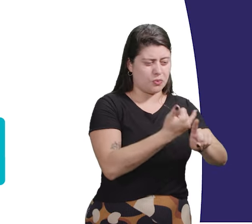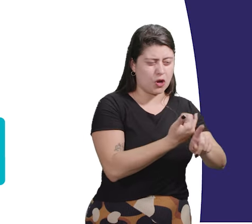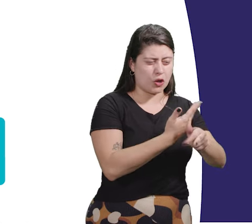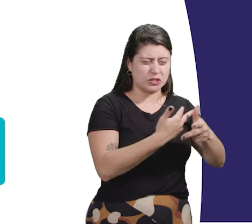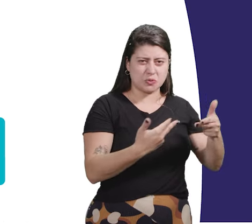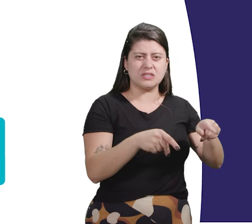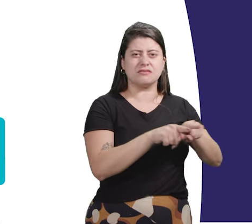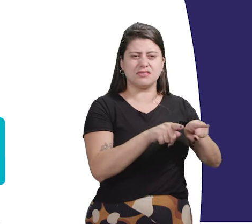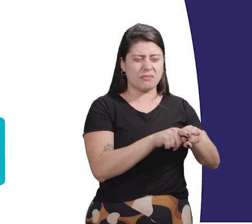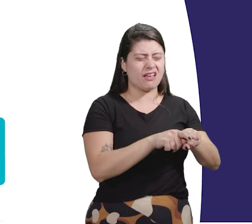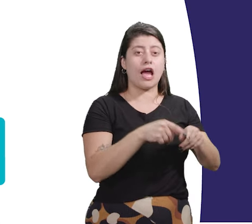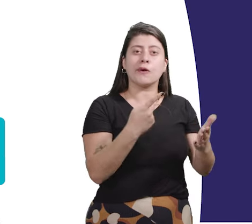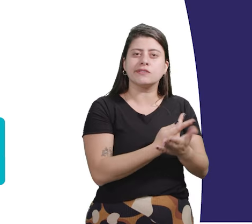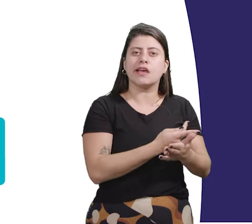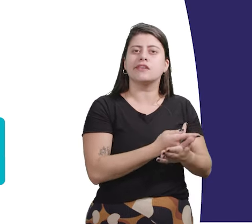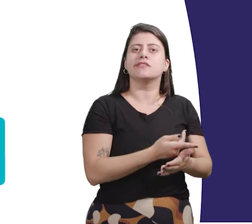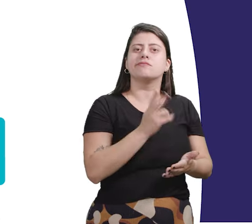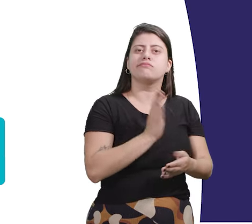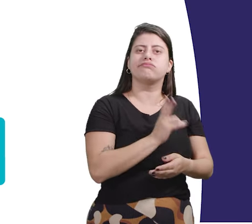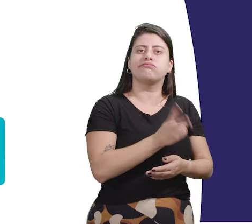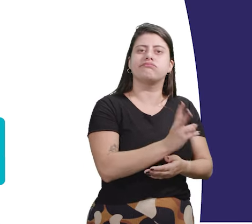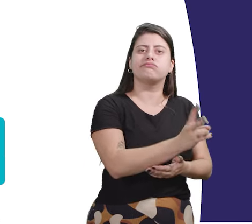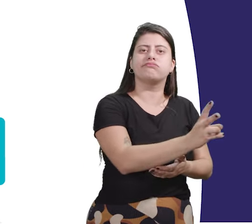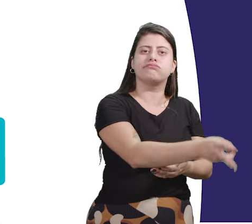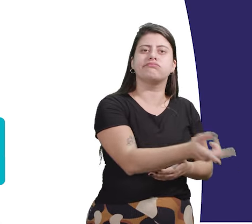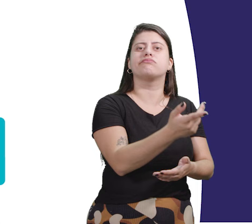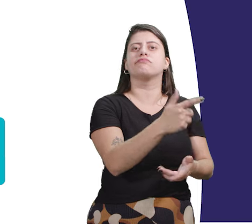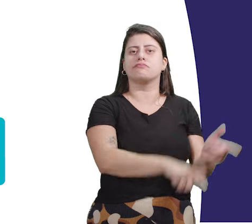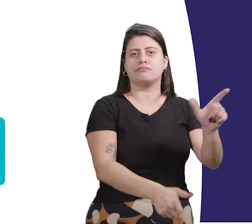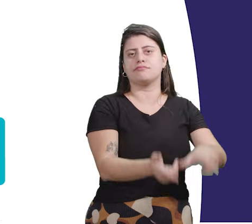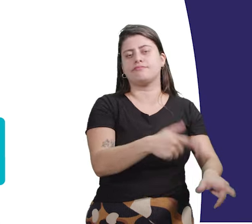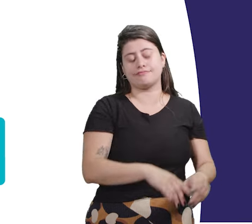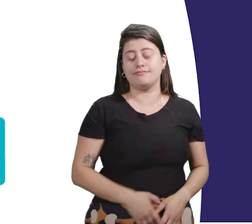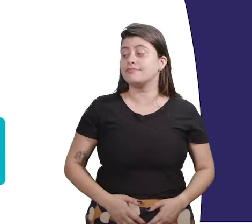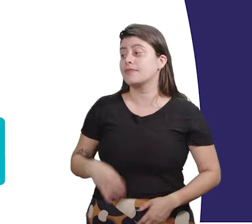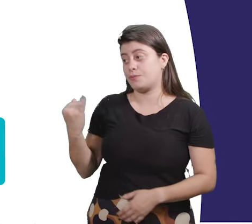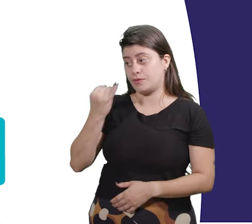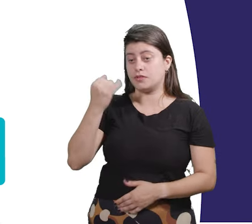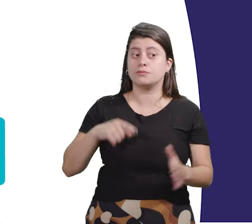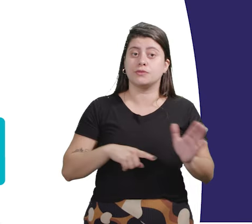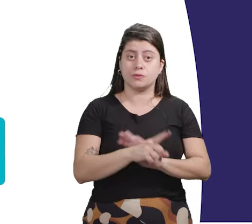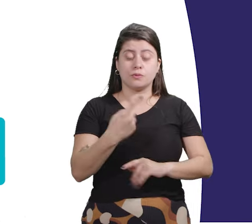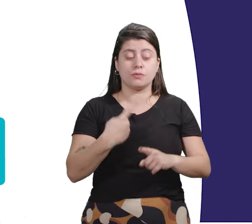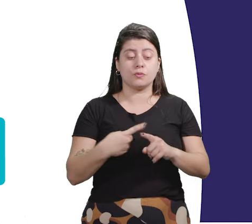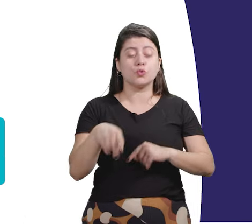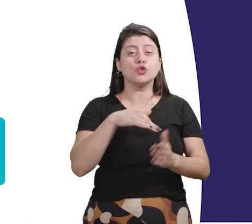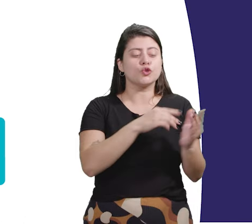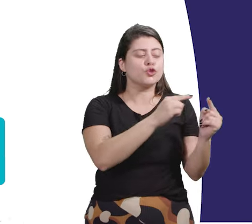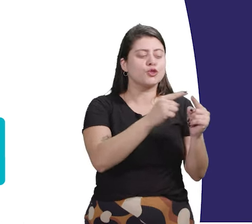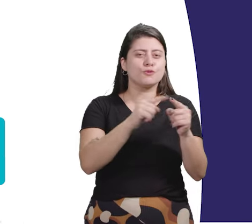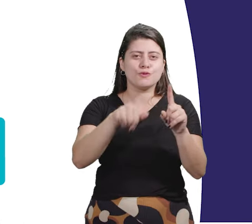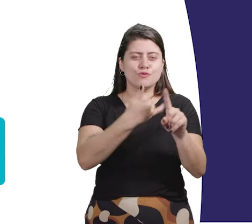cada vez mais frequentes? É muito importante essa pergunta, né? Porque todo e qualquer tipo de bullying, ele pode acarretar